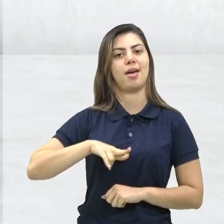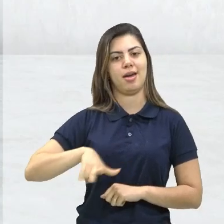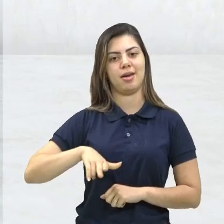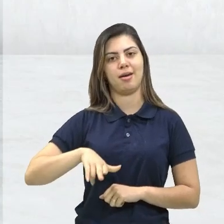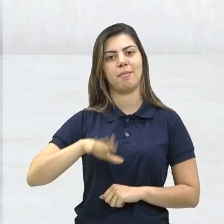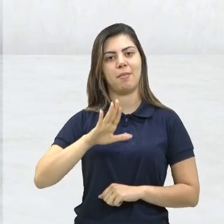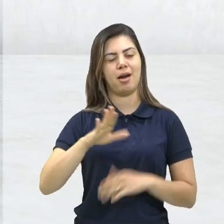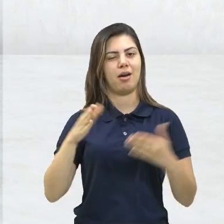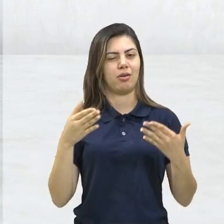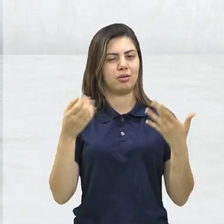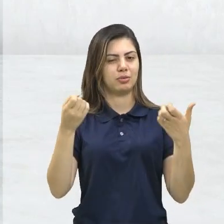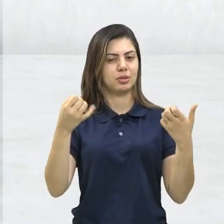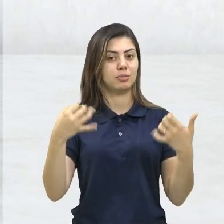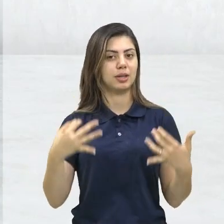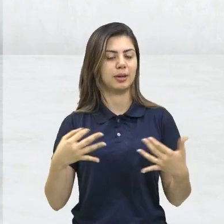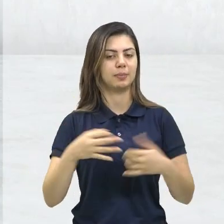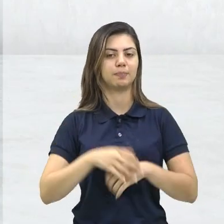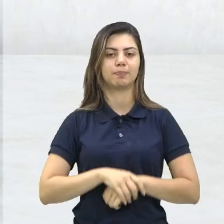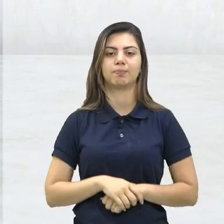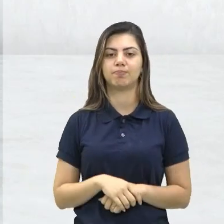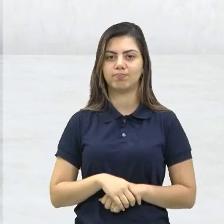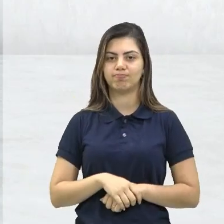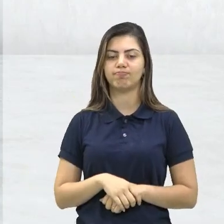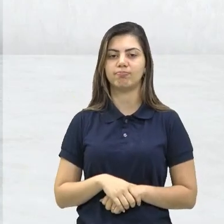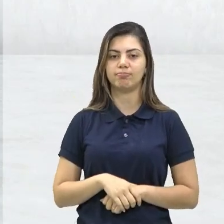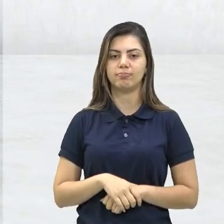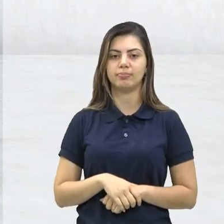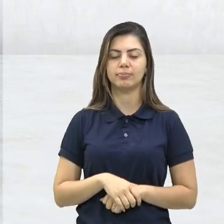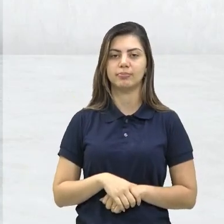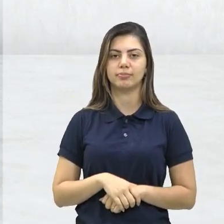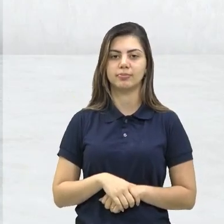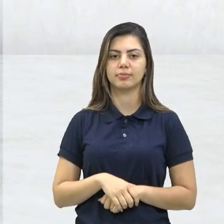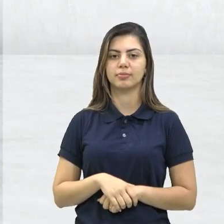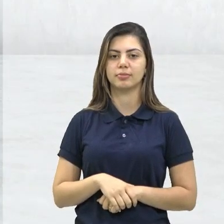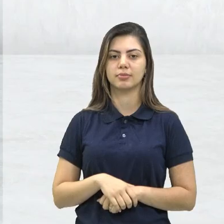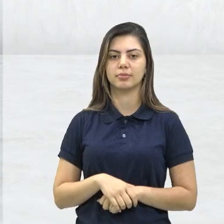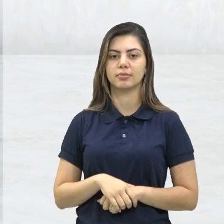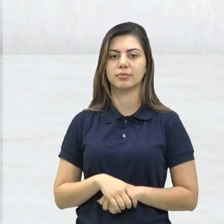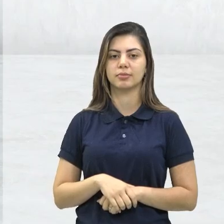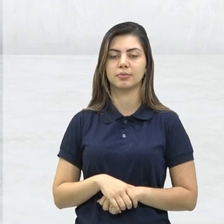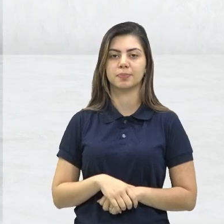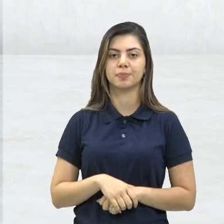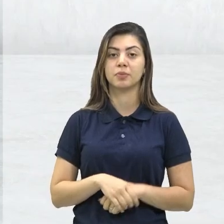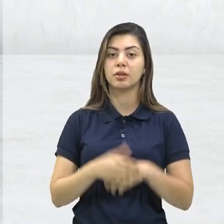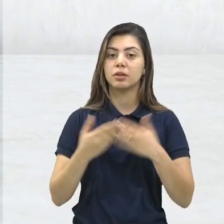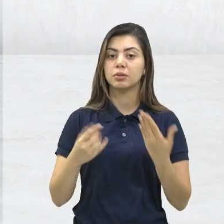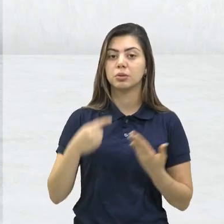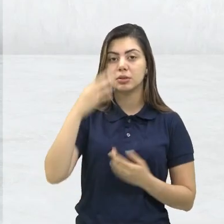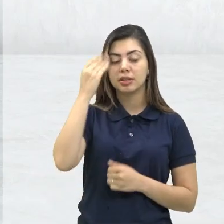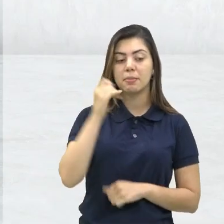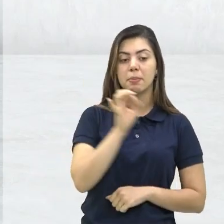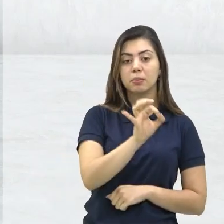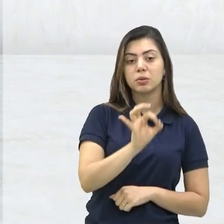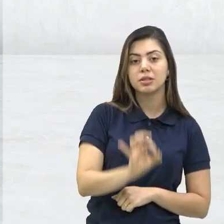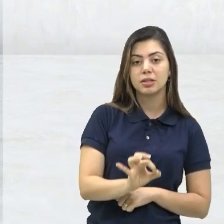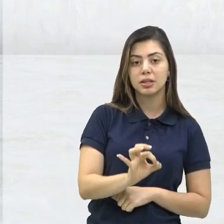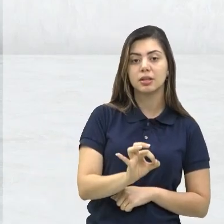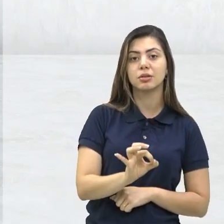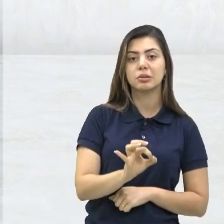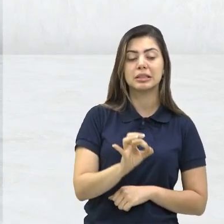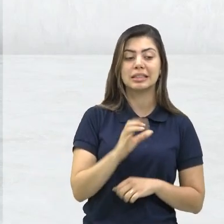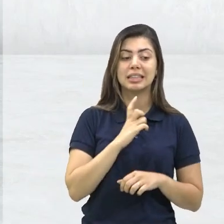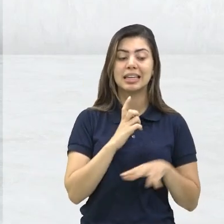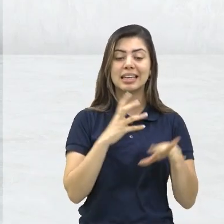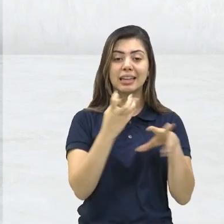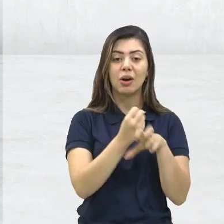somar e fazer o cálculo, mas não é assim, tá? Não é uma simples soma ou subtração da porcentagem, porque cada percentual é calculado sobre